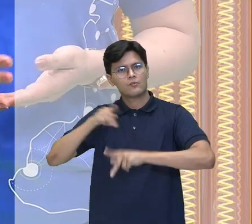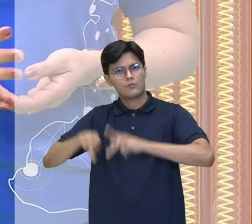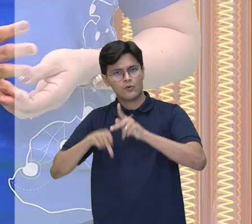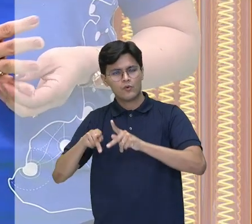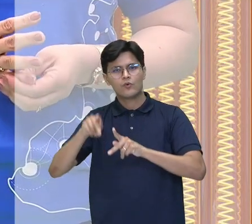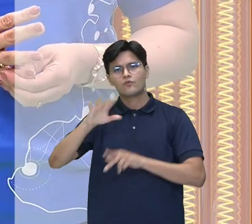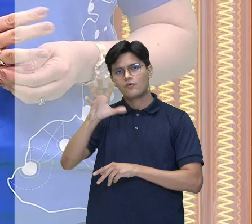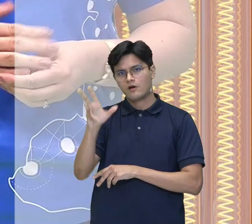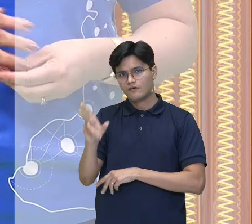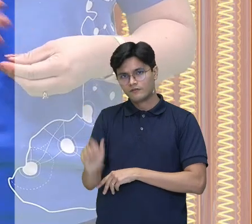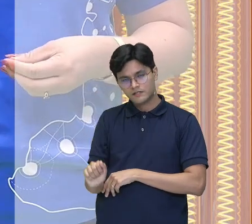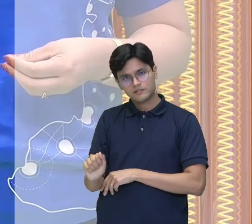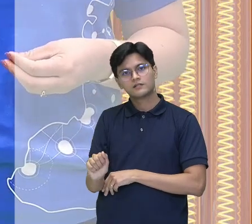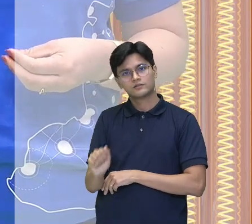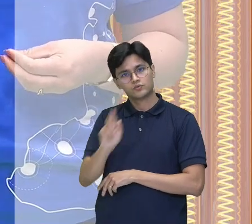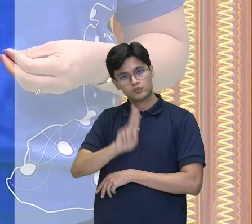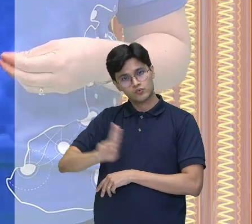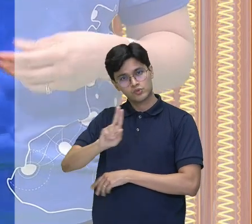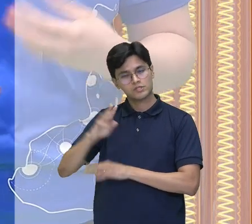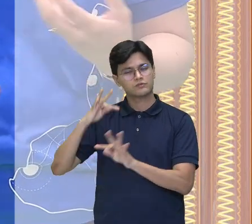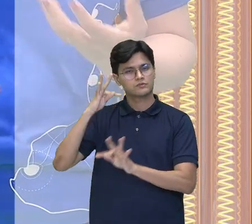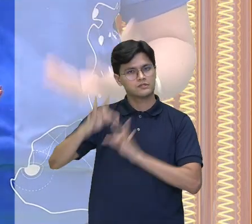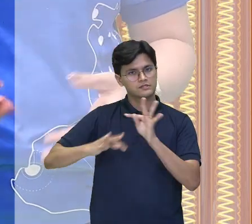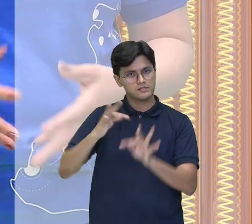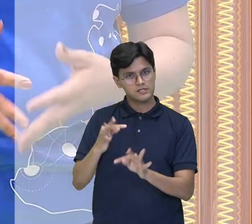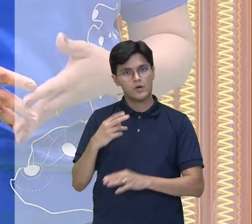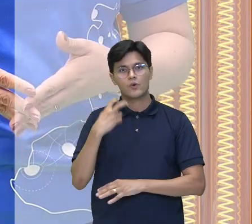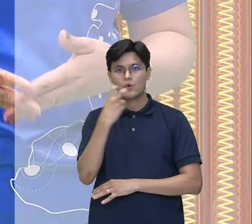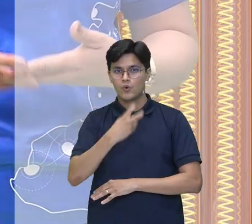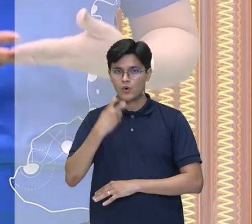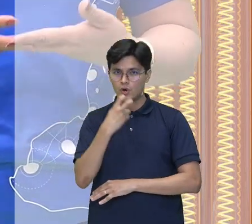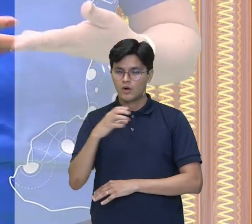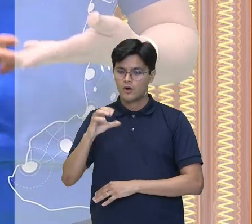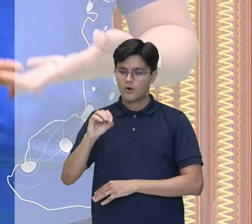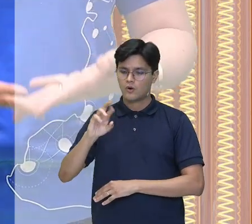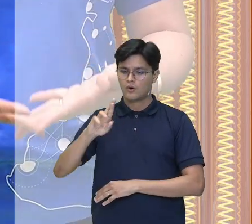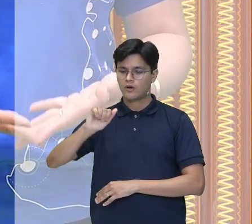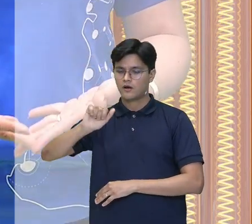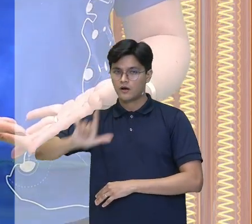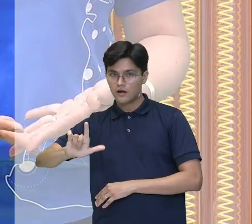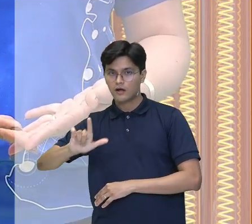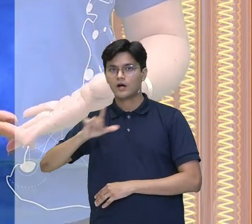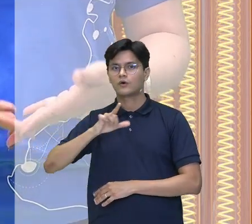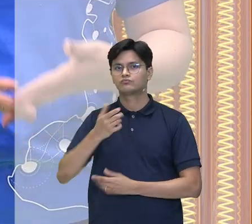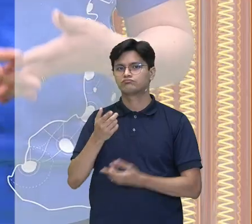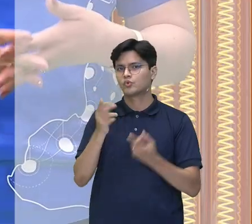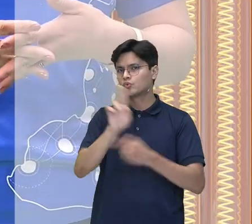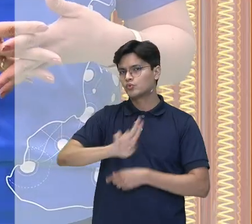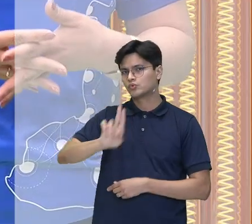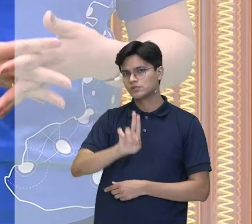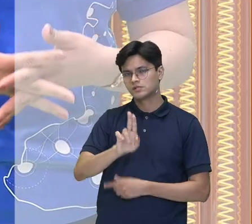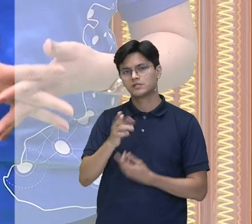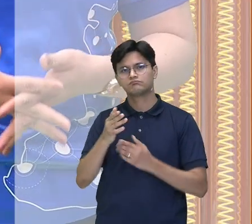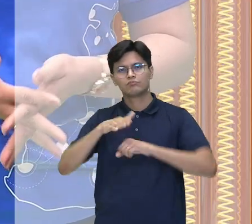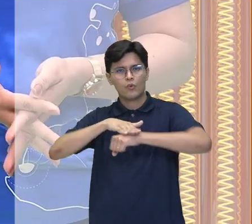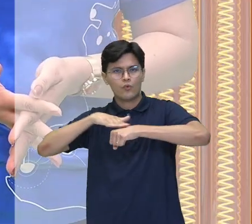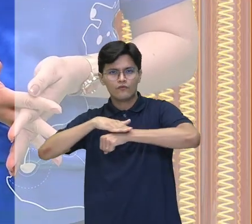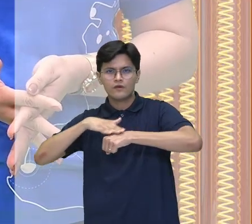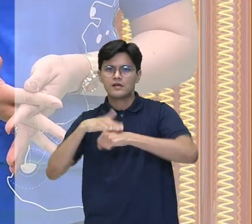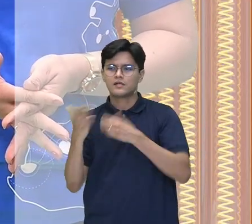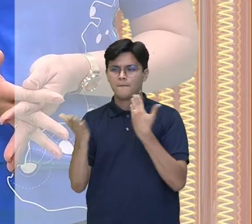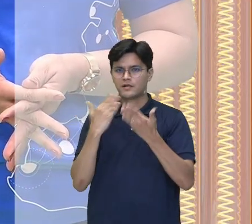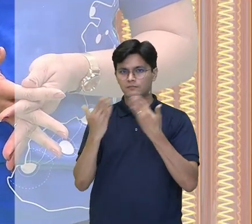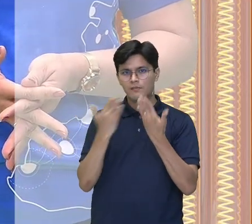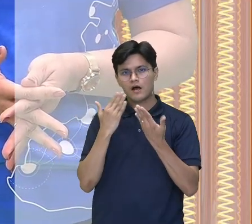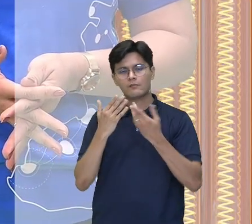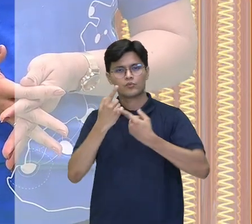oral, por meio, claro, de conversas, de músicas, de peças teatrais. São os guardiões